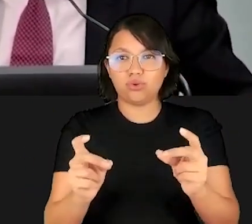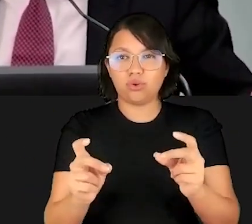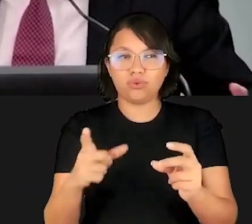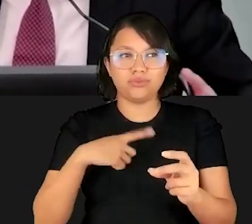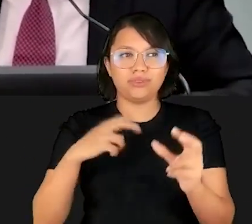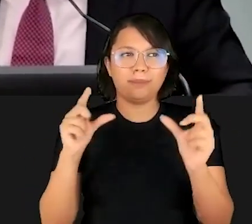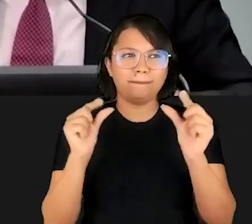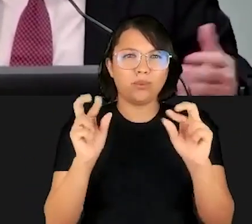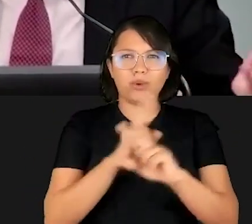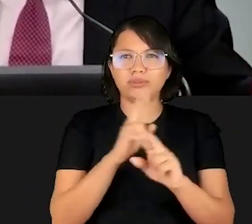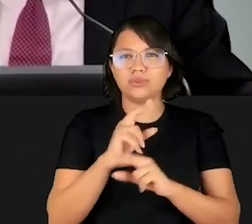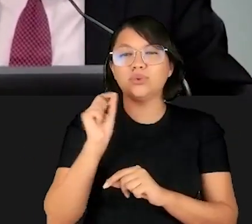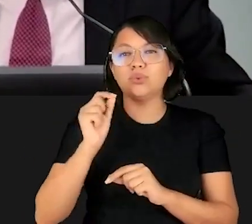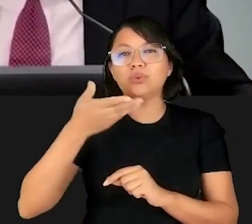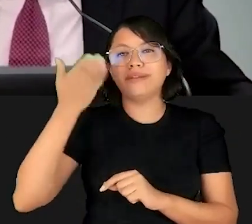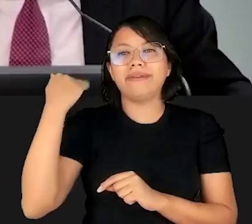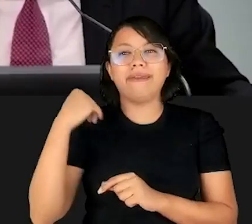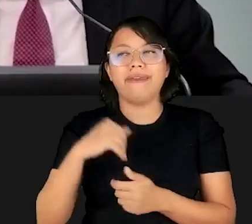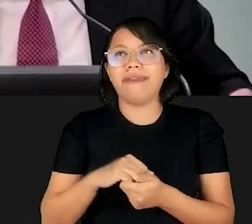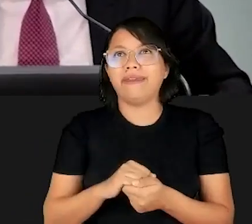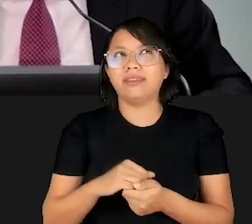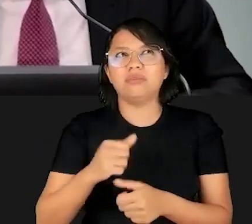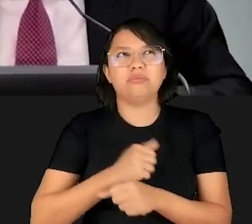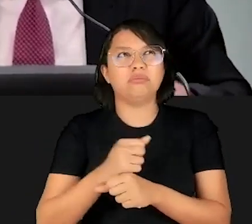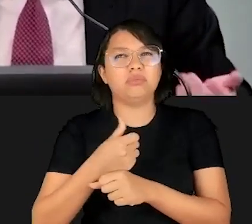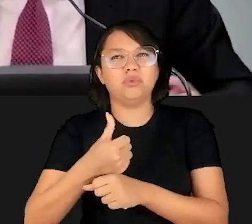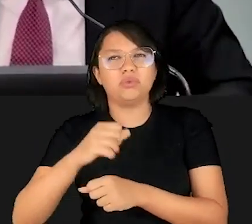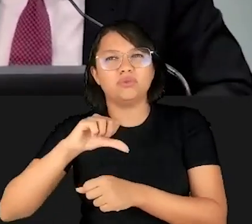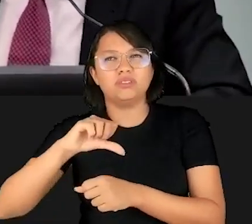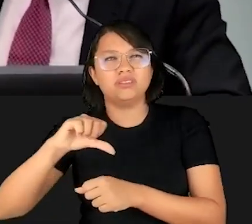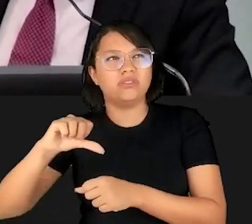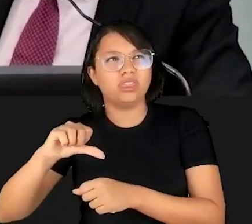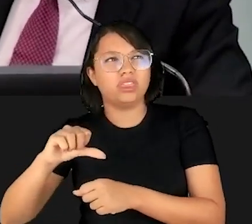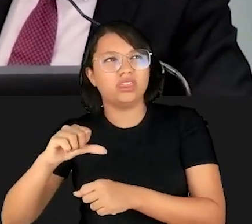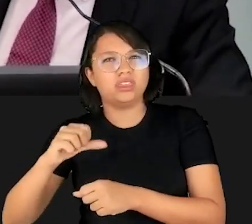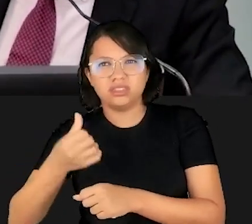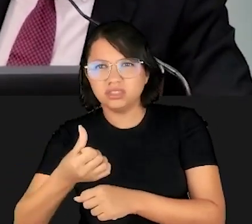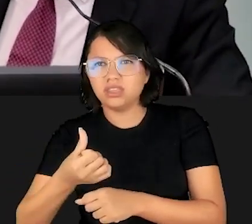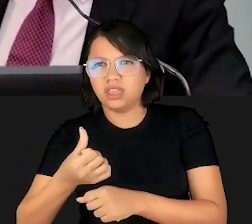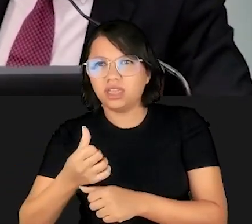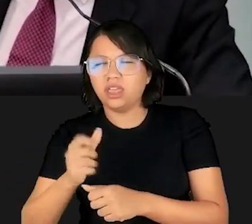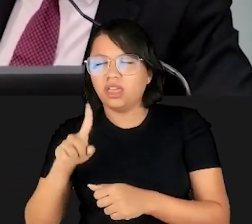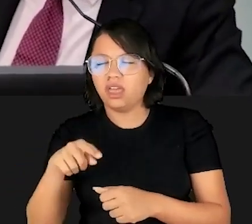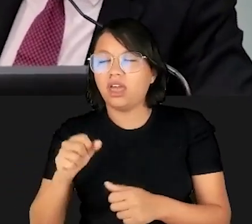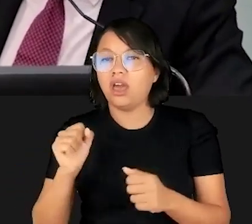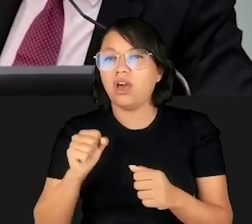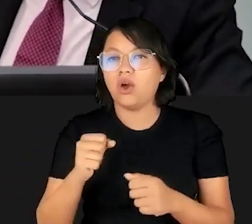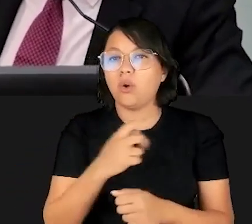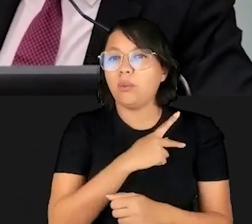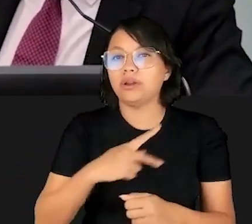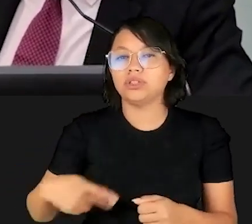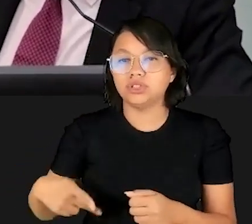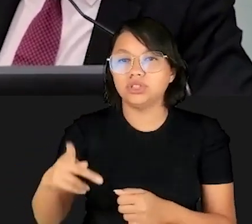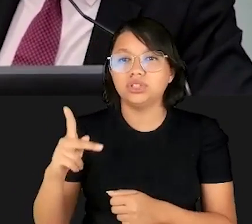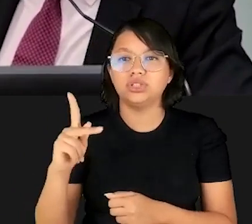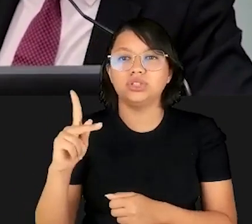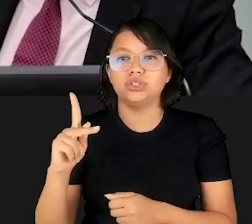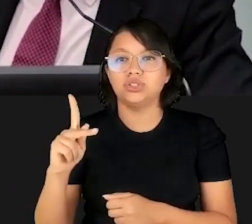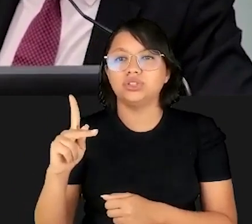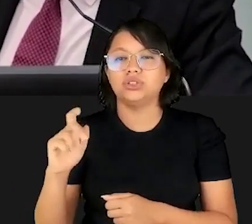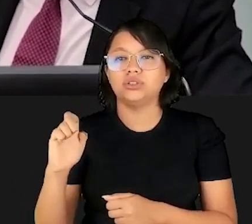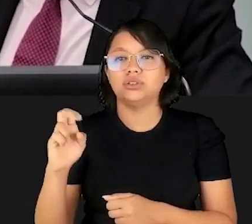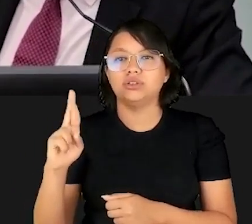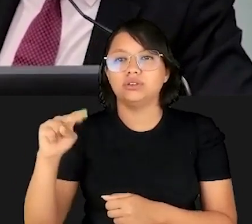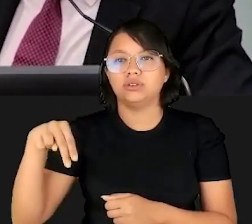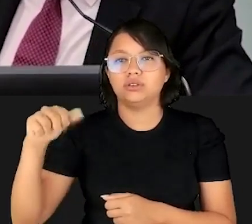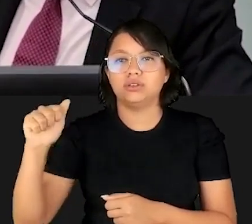em 1990, acho que é de 94 a APAC, né? 96, foi ainda no governo Fernando Henrique Cardoso. Então, há uma modificação